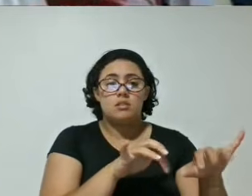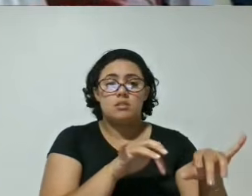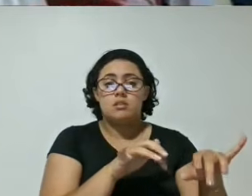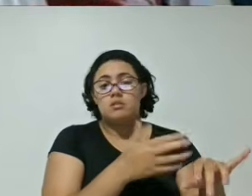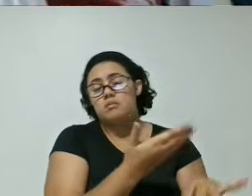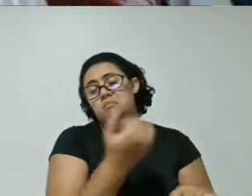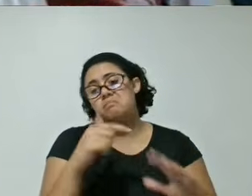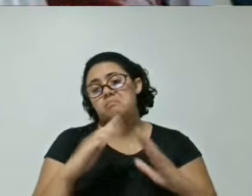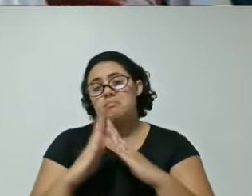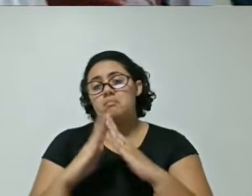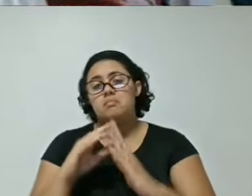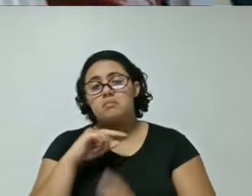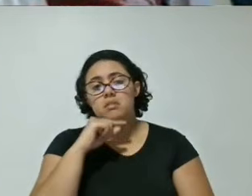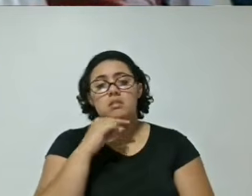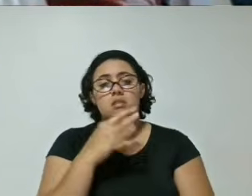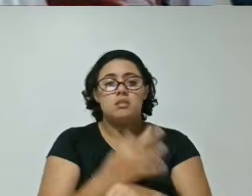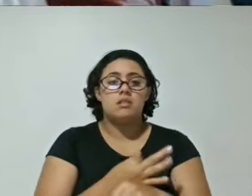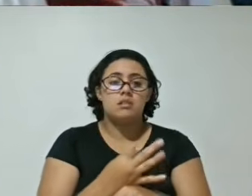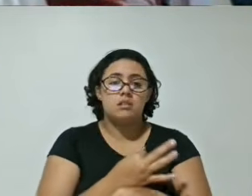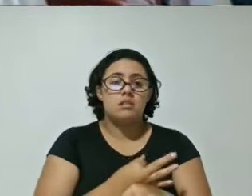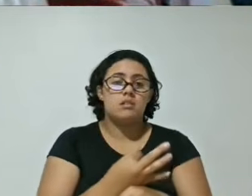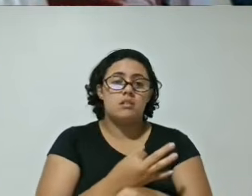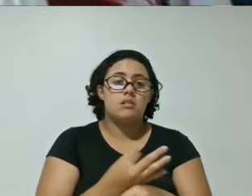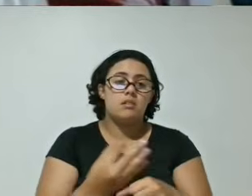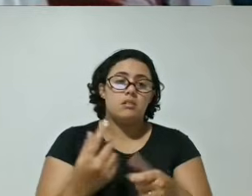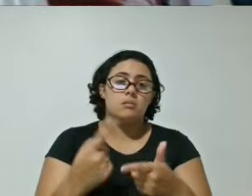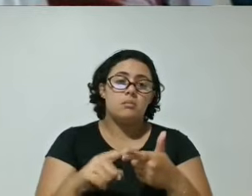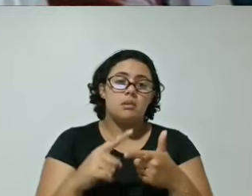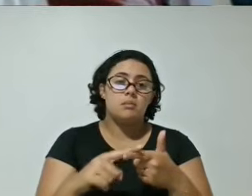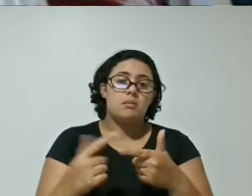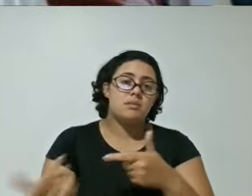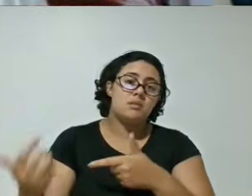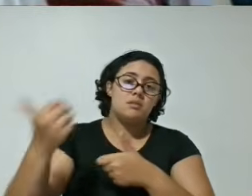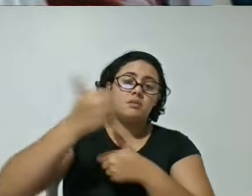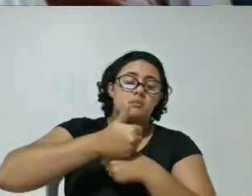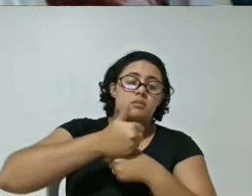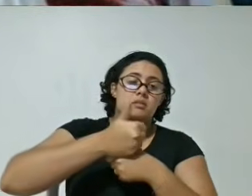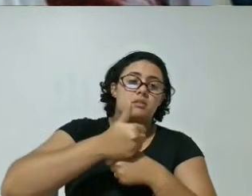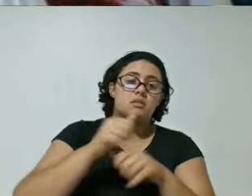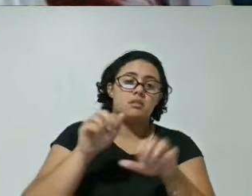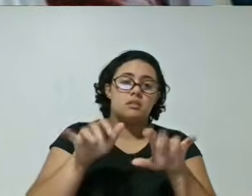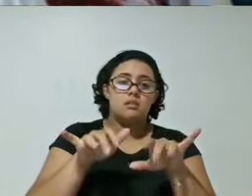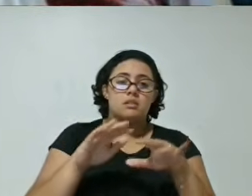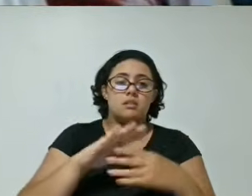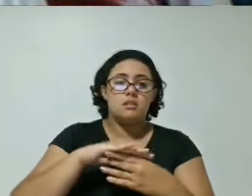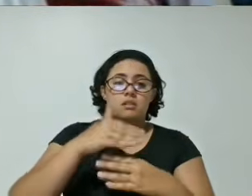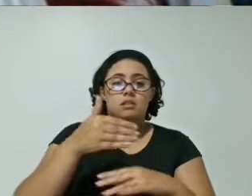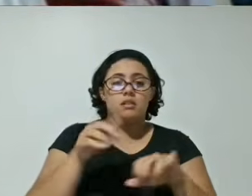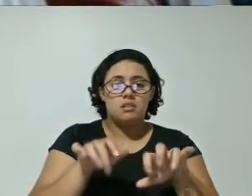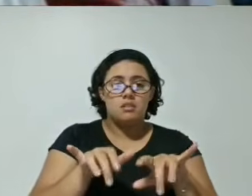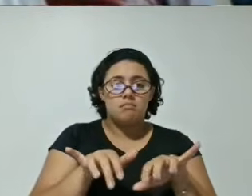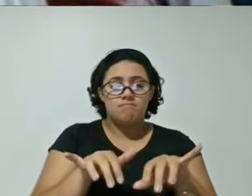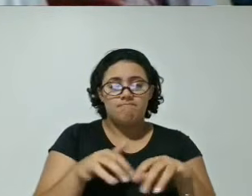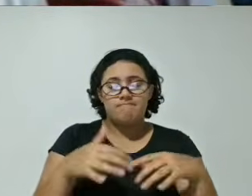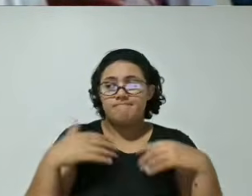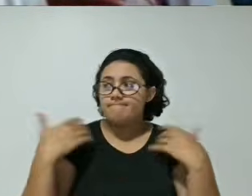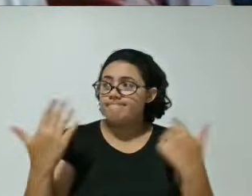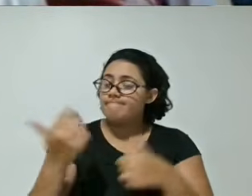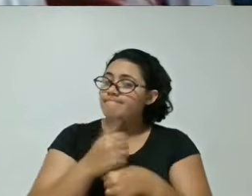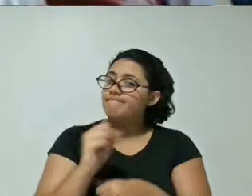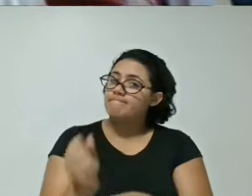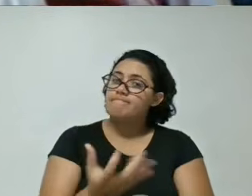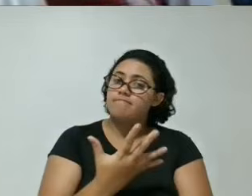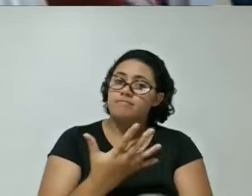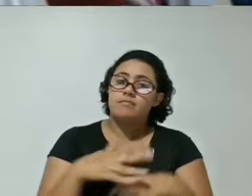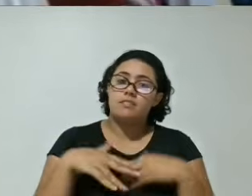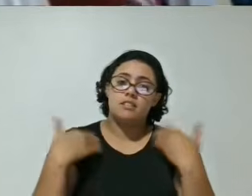Aí, durante minhas férias, a Pronabel foi lá e fez a substituição desse computador. Olha que coisa mais mambembe, né?